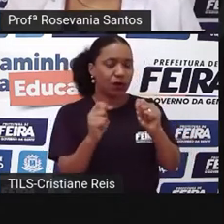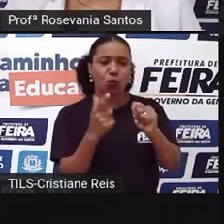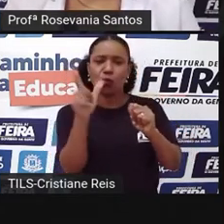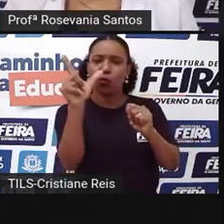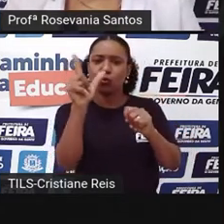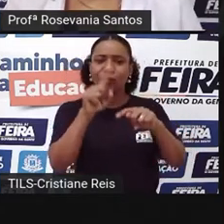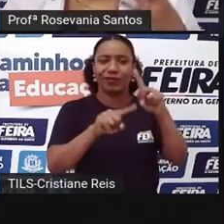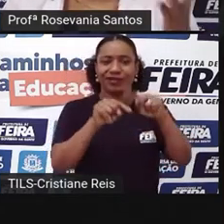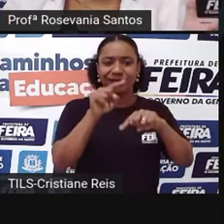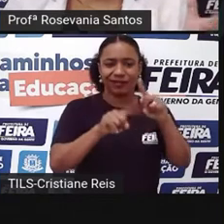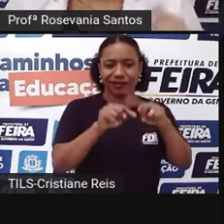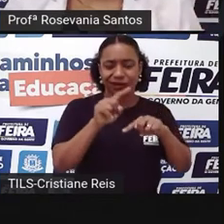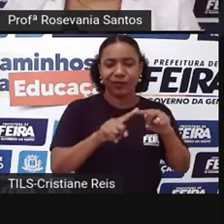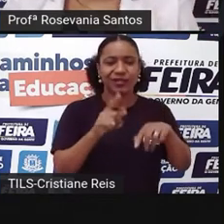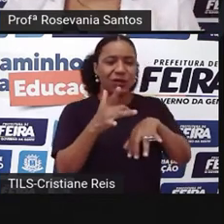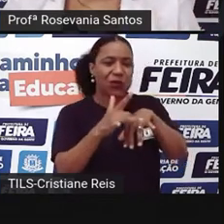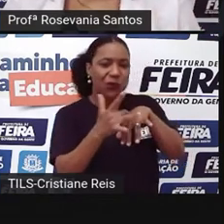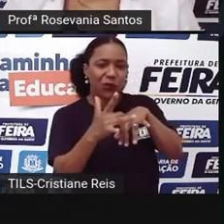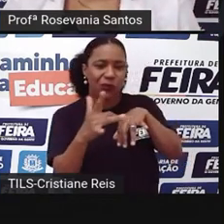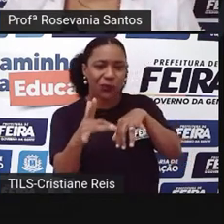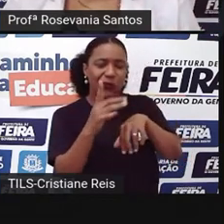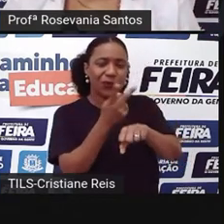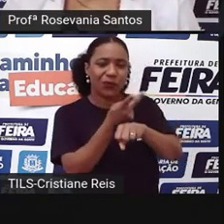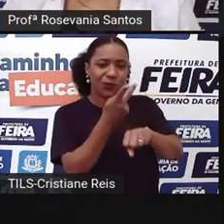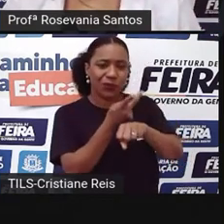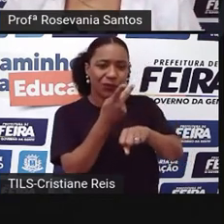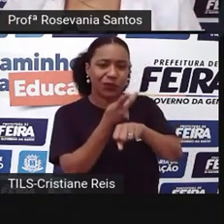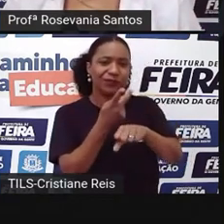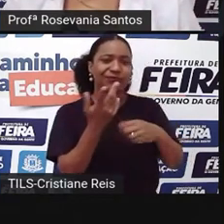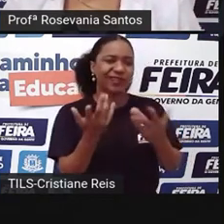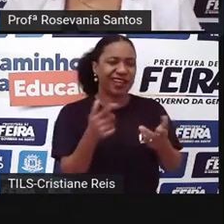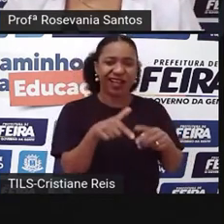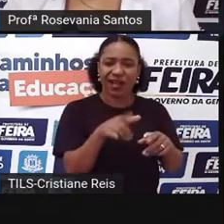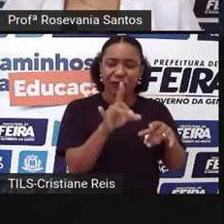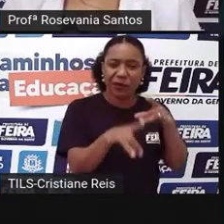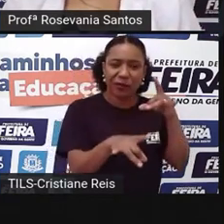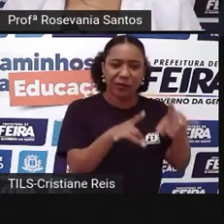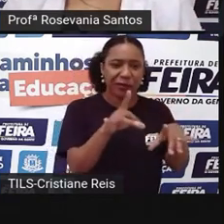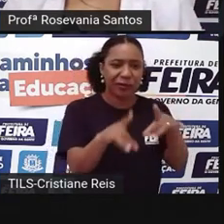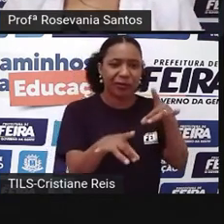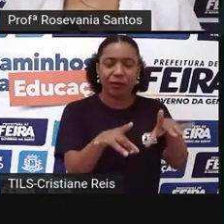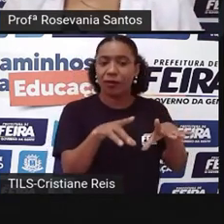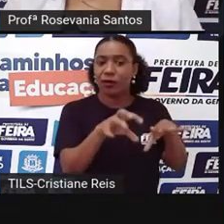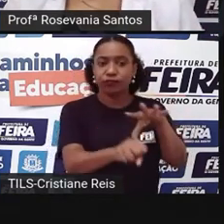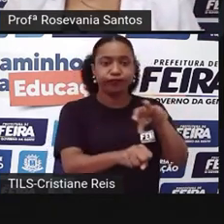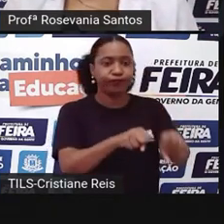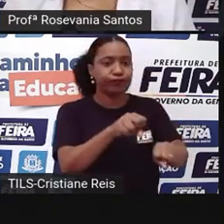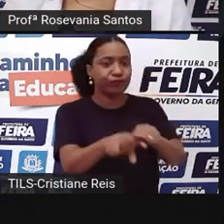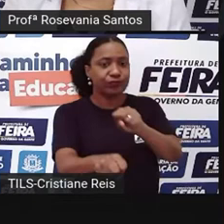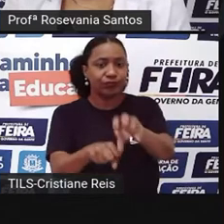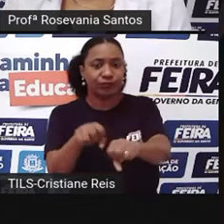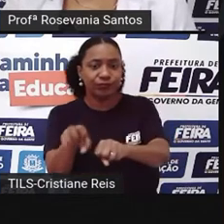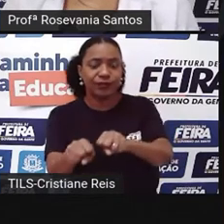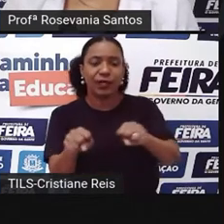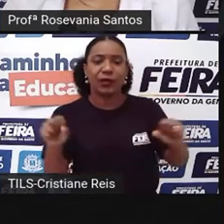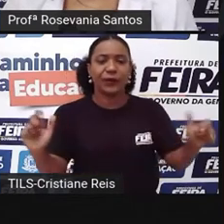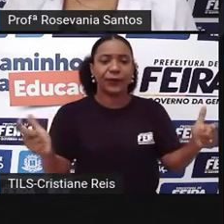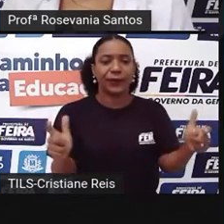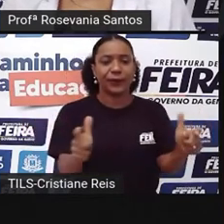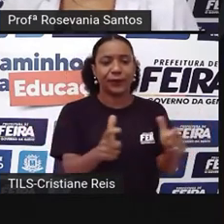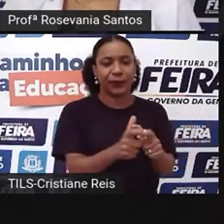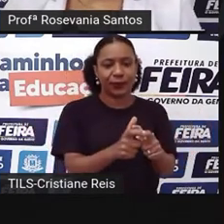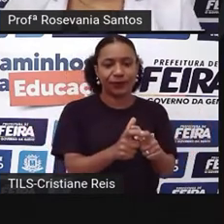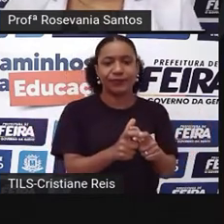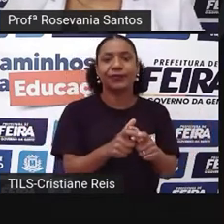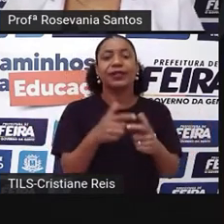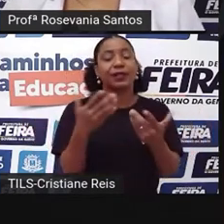de interesse já, bora dizer assim, né, da metrópole por conta do ouro, foi também perdendo essa competitividade o